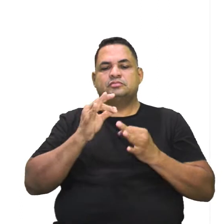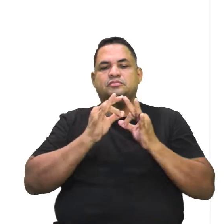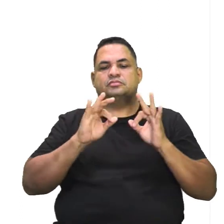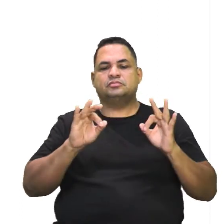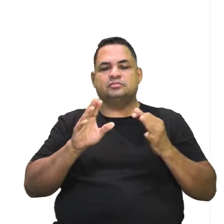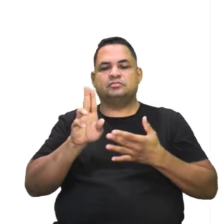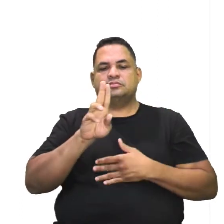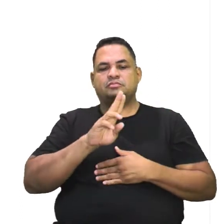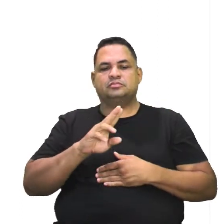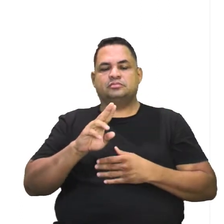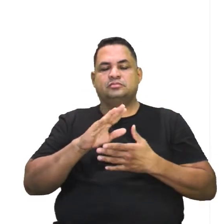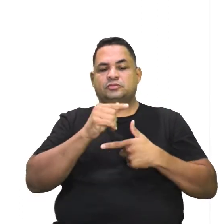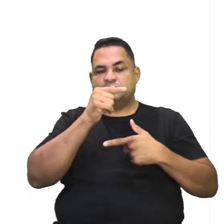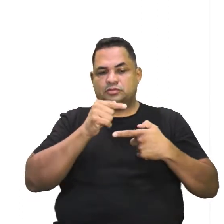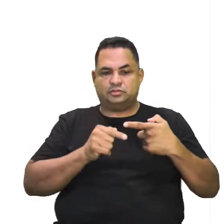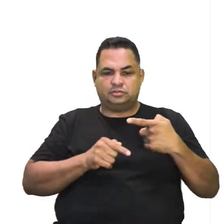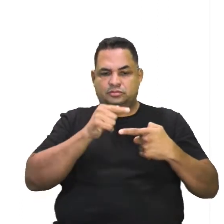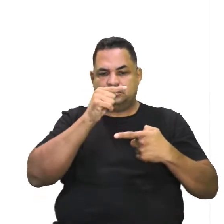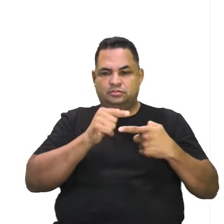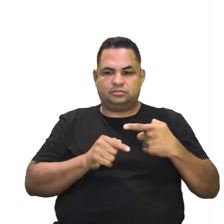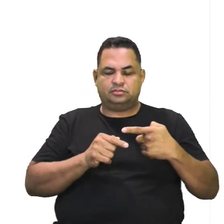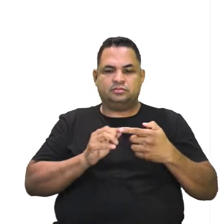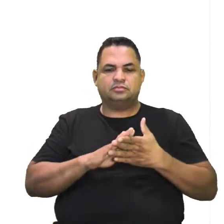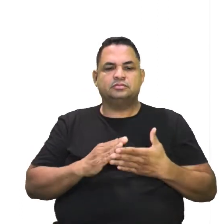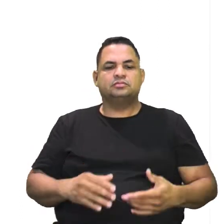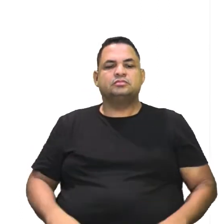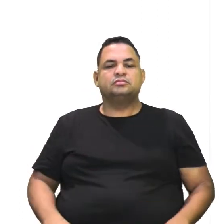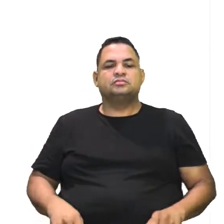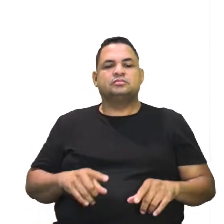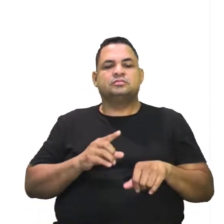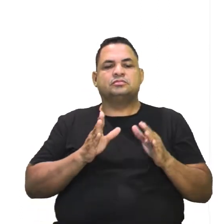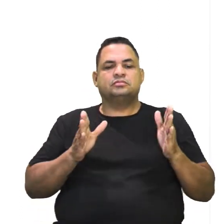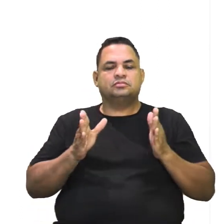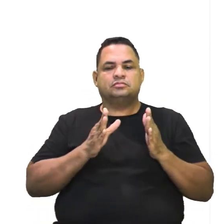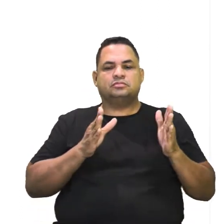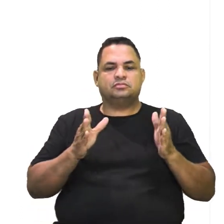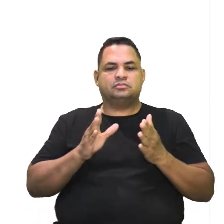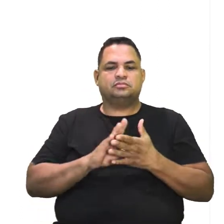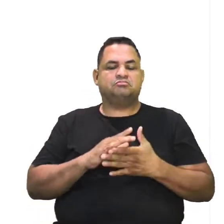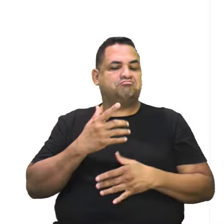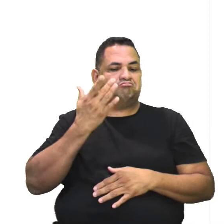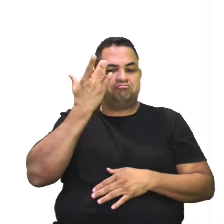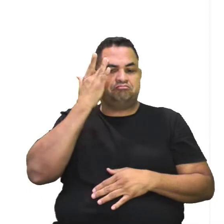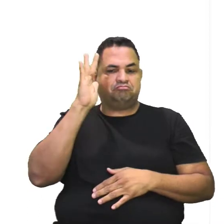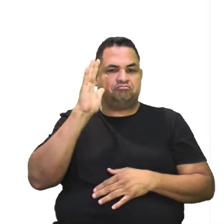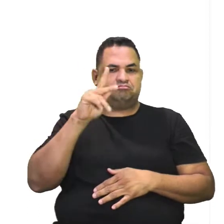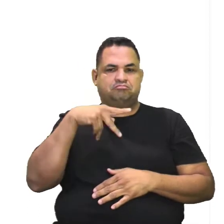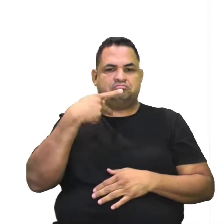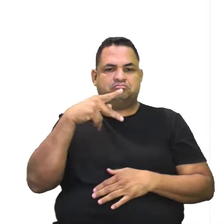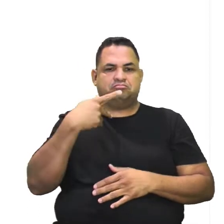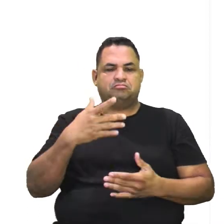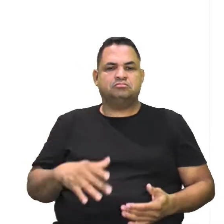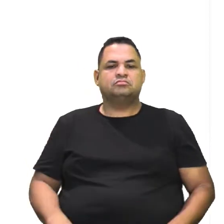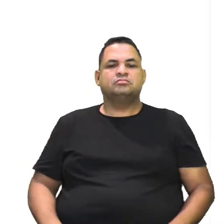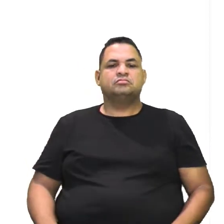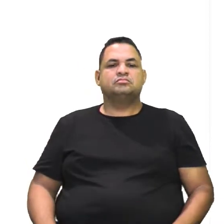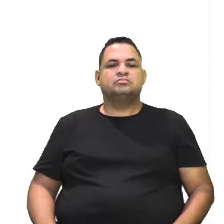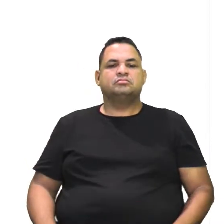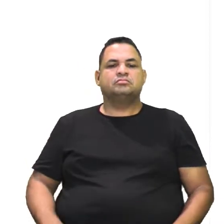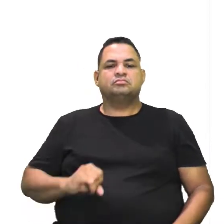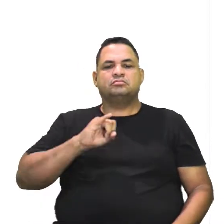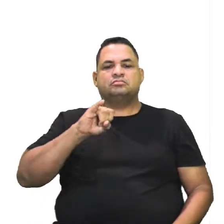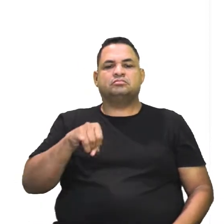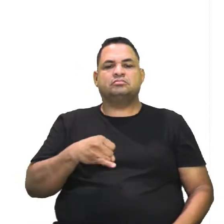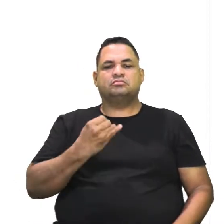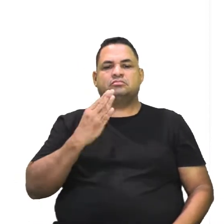gente costuma usar a fração, certo? Isso. O tempo não sei, deu. não foi falado, né? Isso. Então vamos lá, J